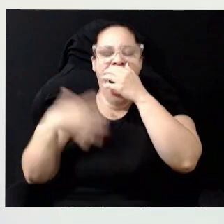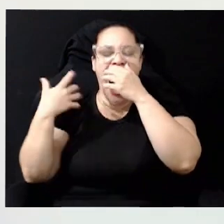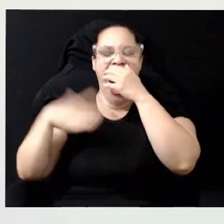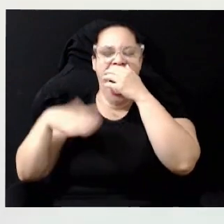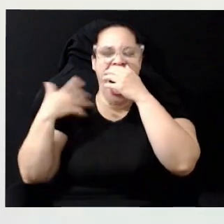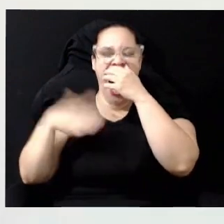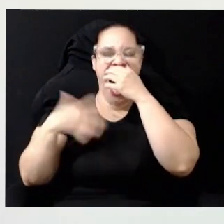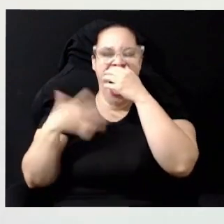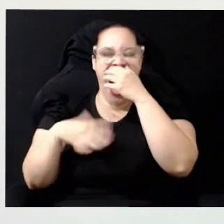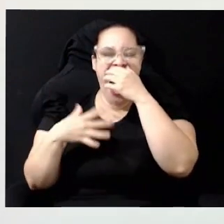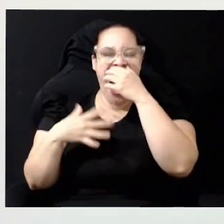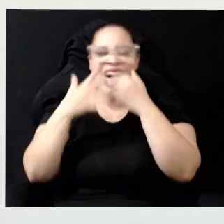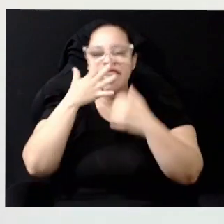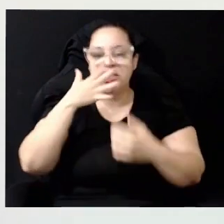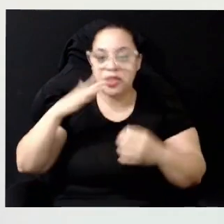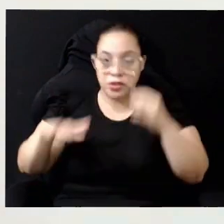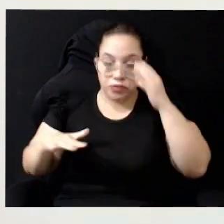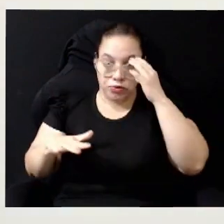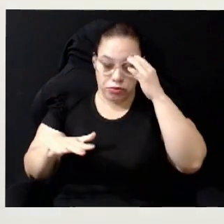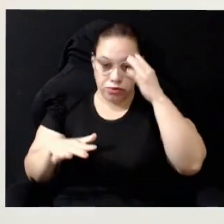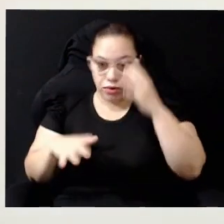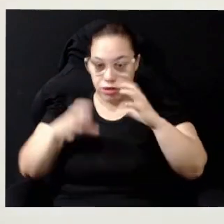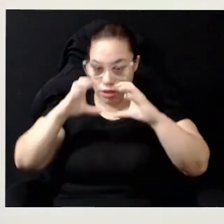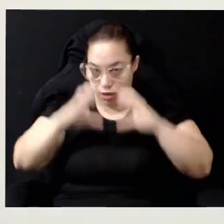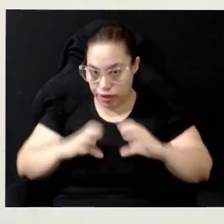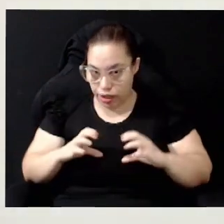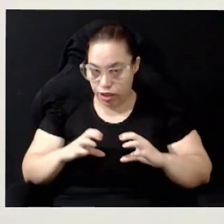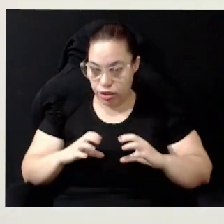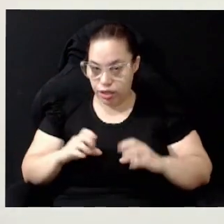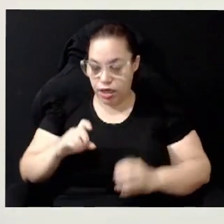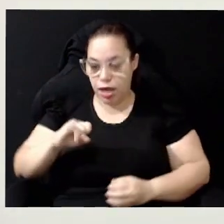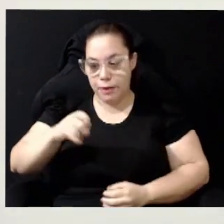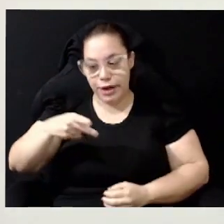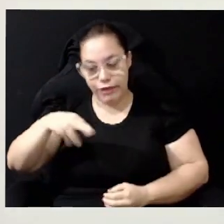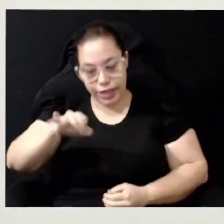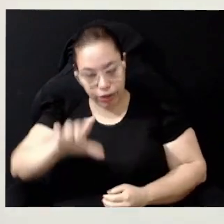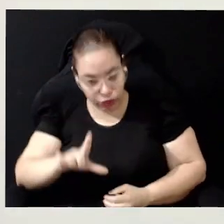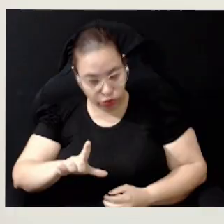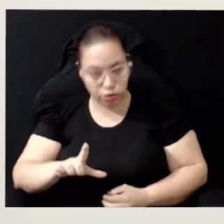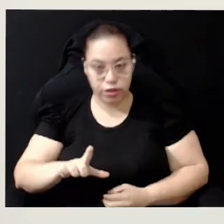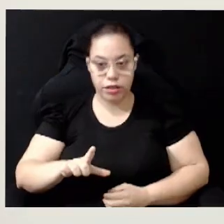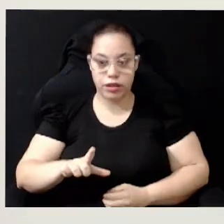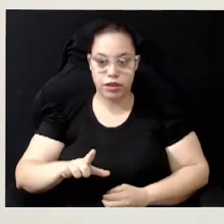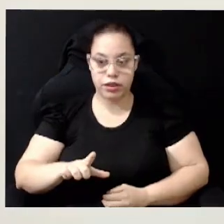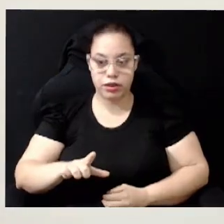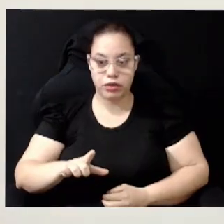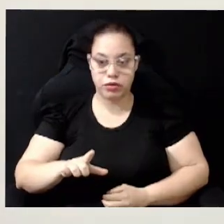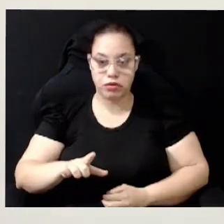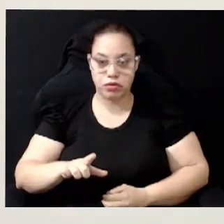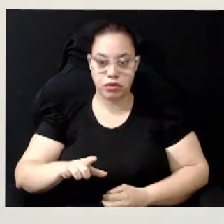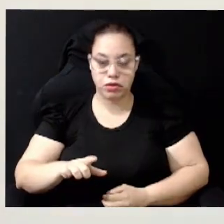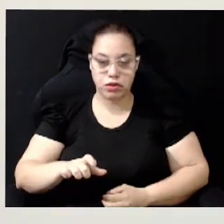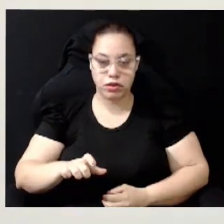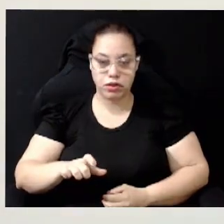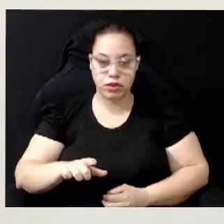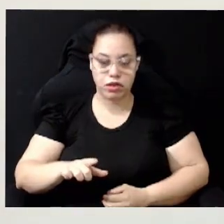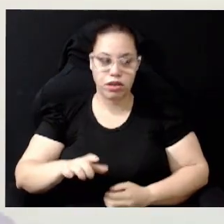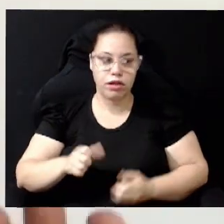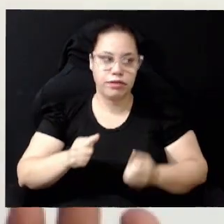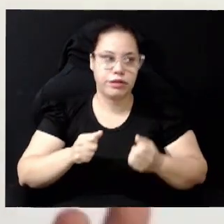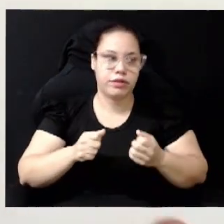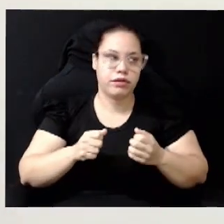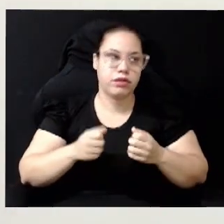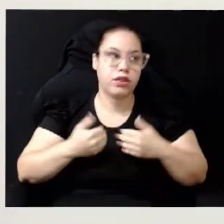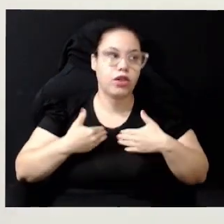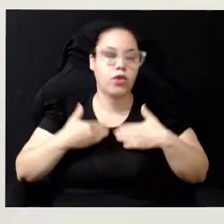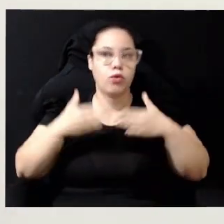filho é uma criança e o comportamento dele é imprevisível, e ao invés de resistir isso, eu vou me abrir